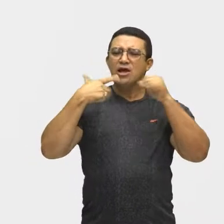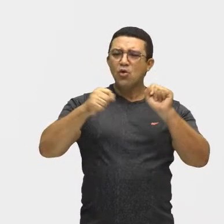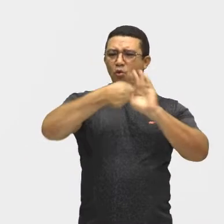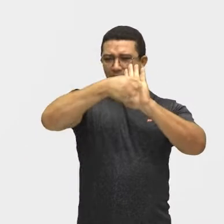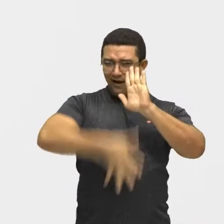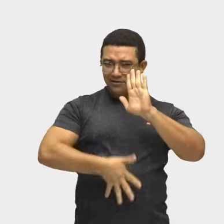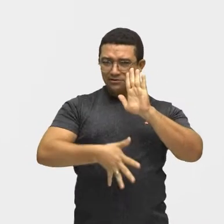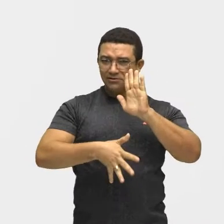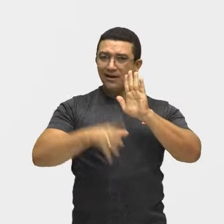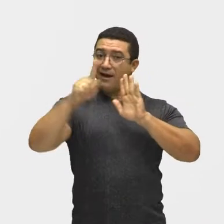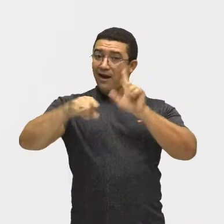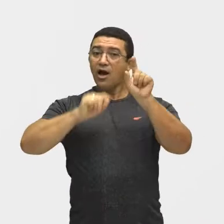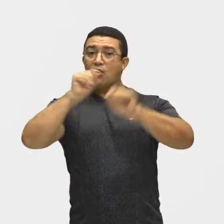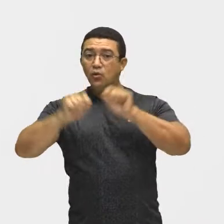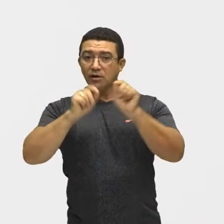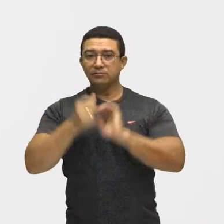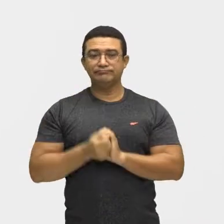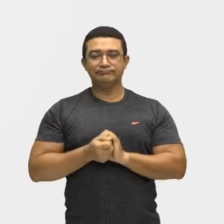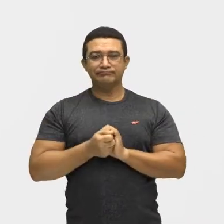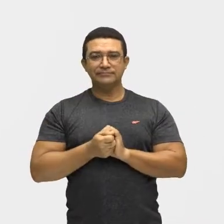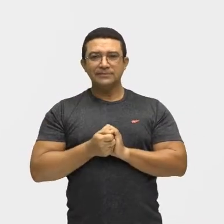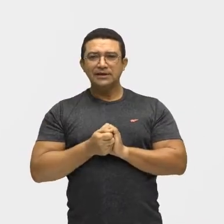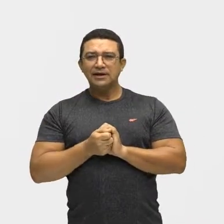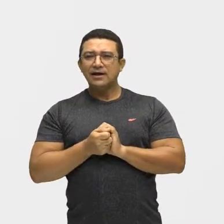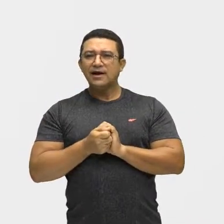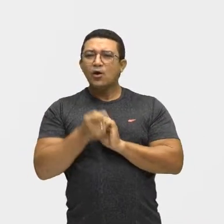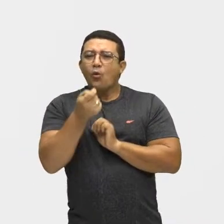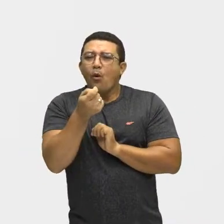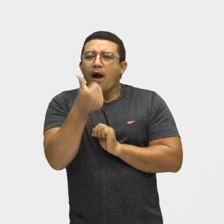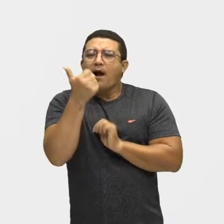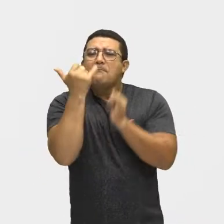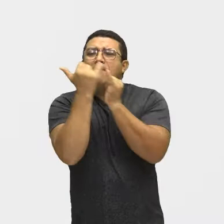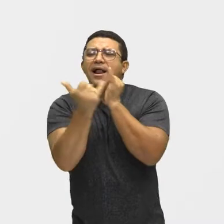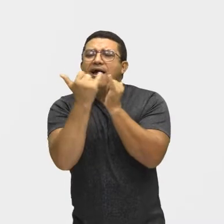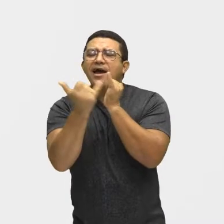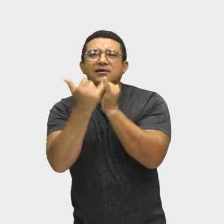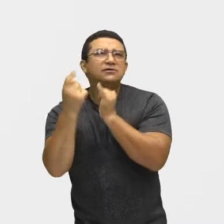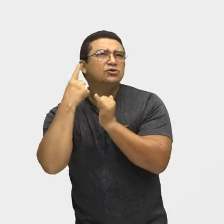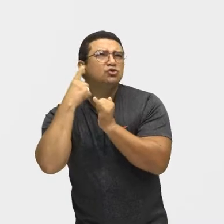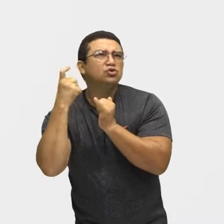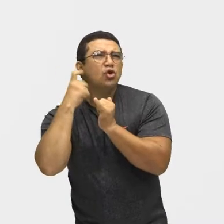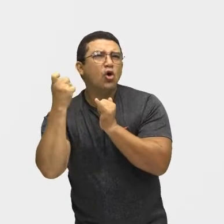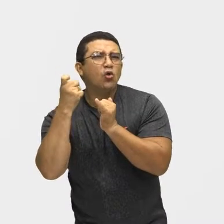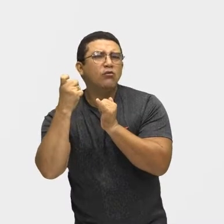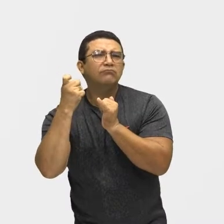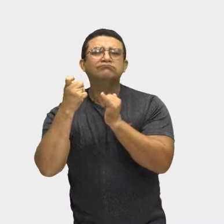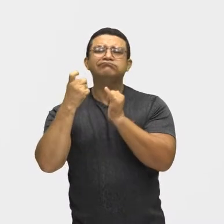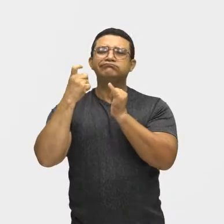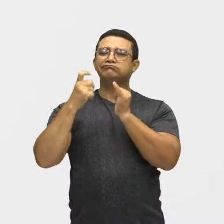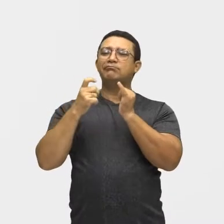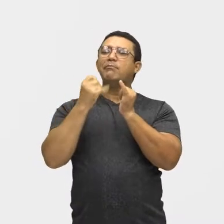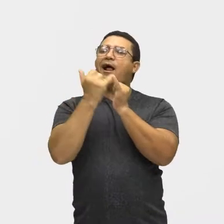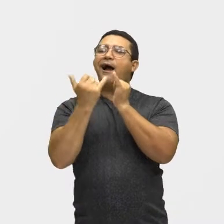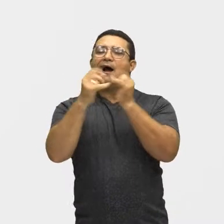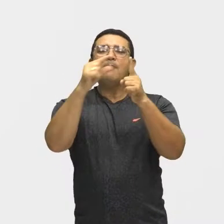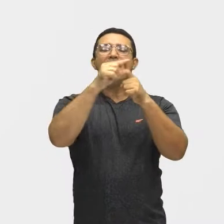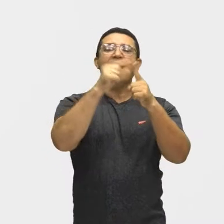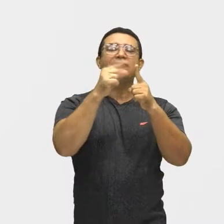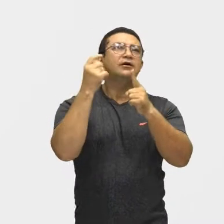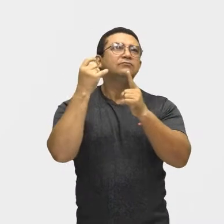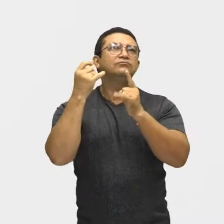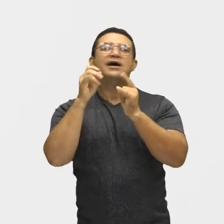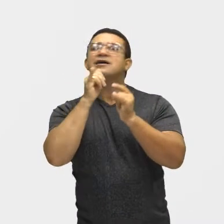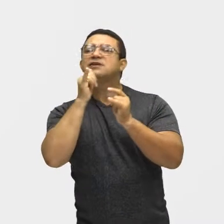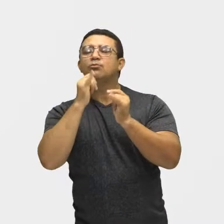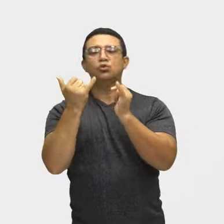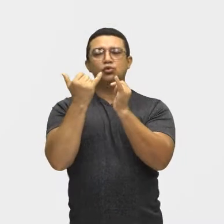ela consiste na tentativa de imitar sons ou ruídos por meio de palavras. Por